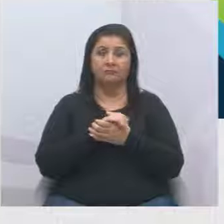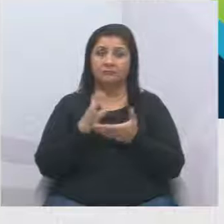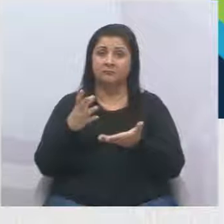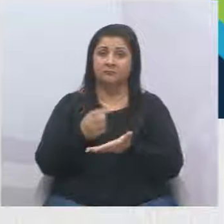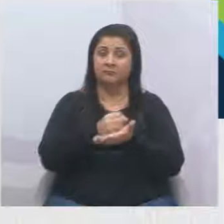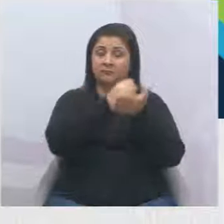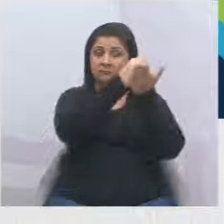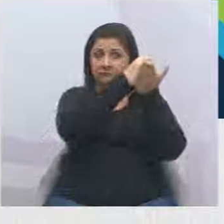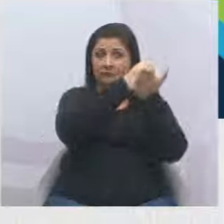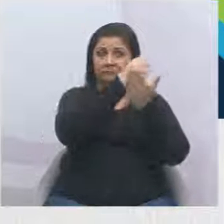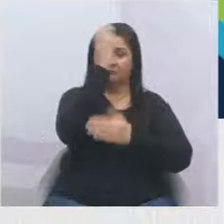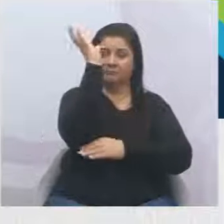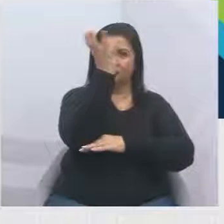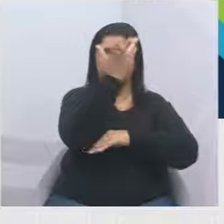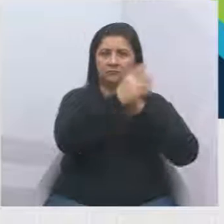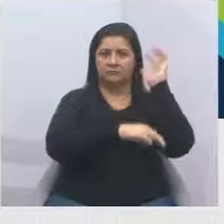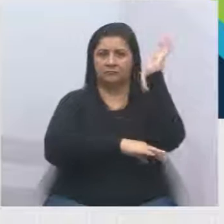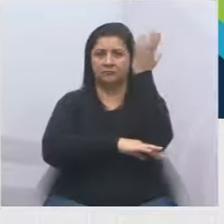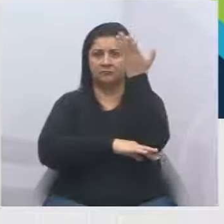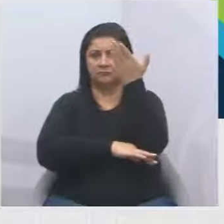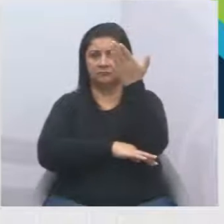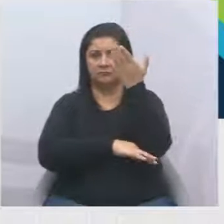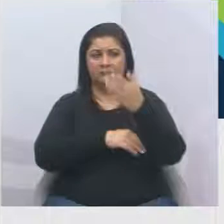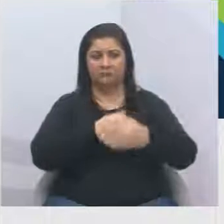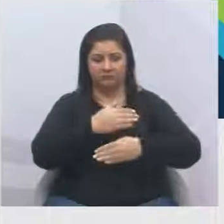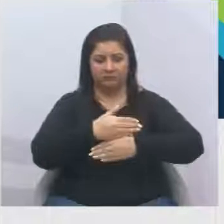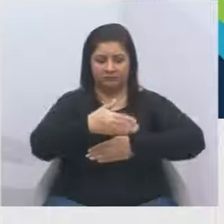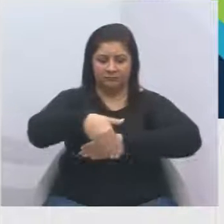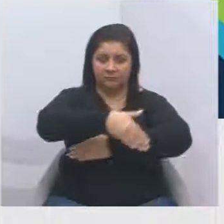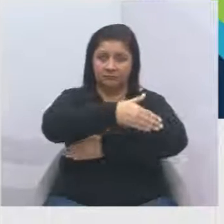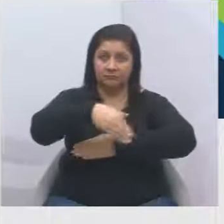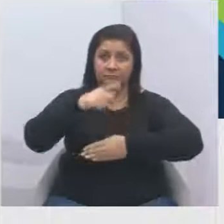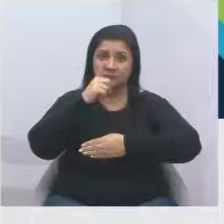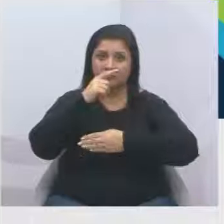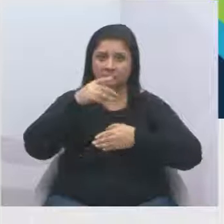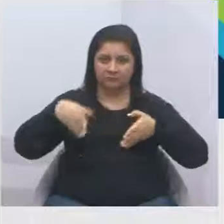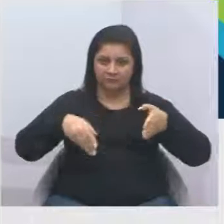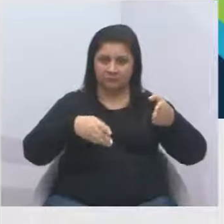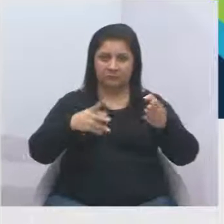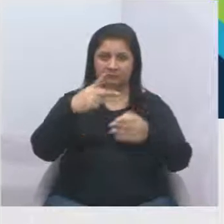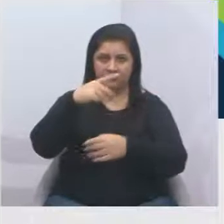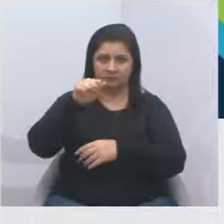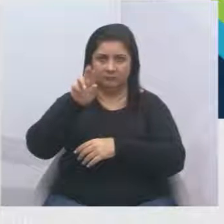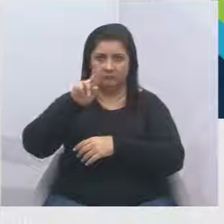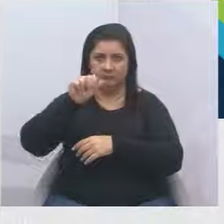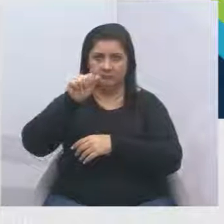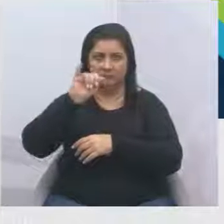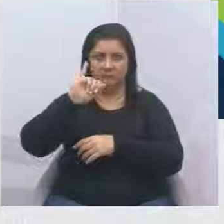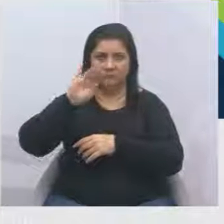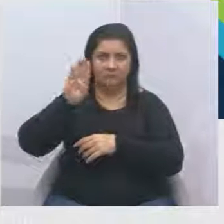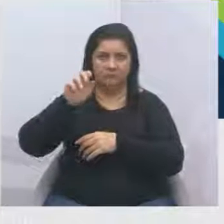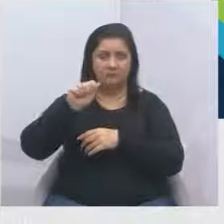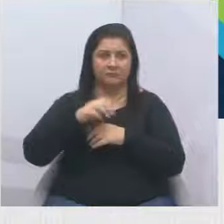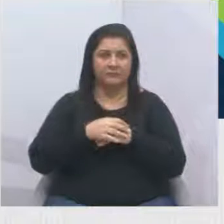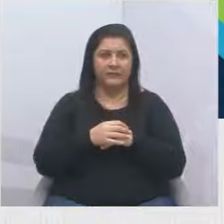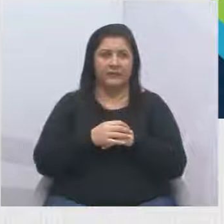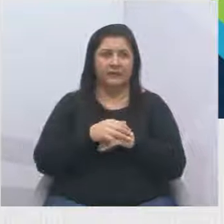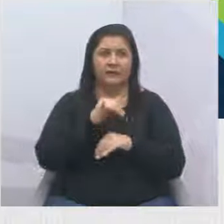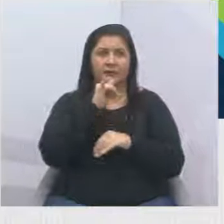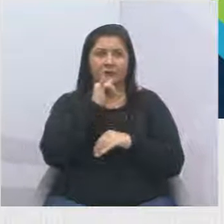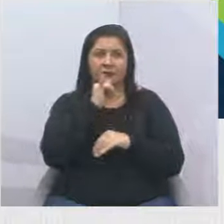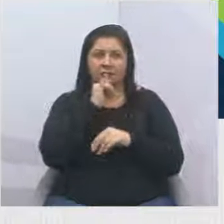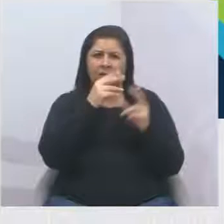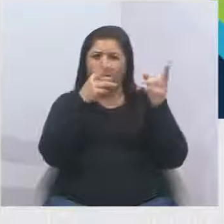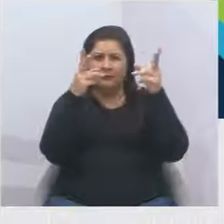ambiental na beira do Paraíba, onde se plantou várias árvores. E aqui, por exemplo, você